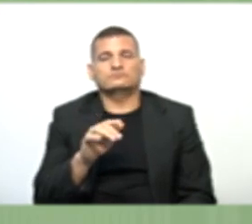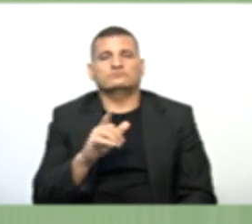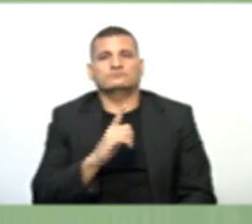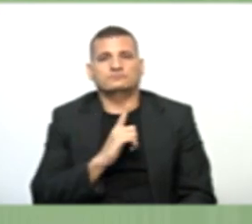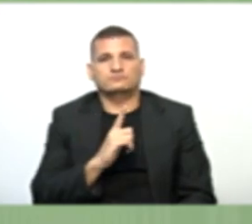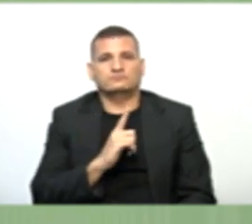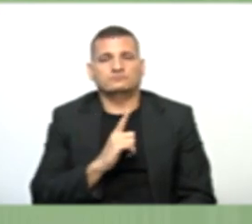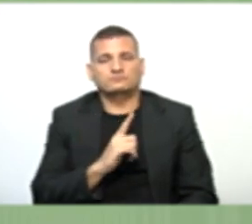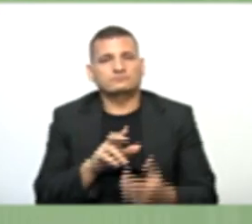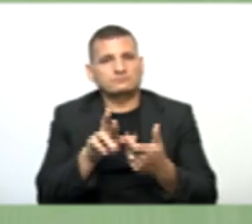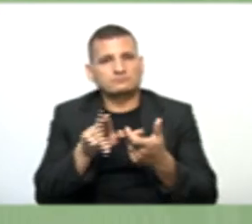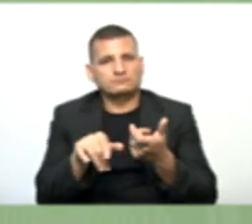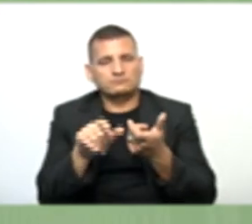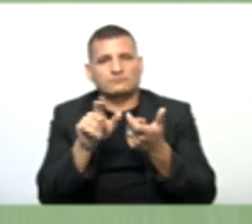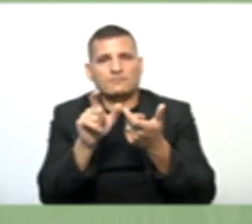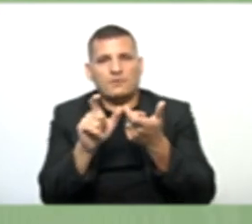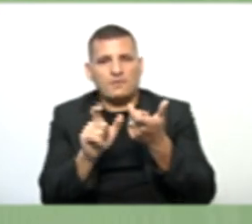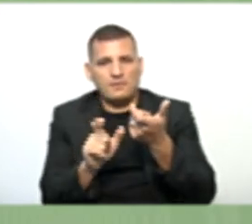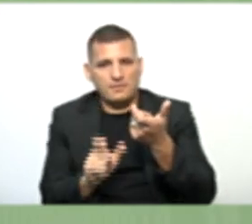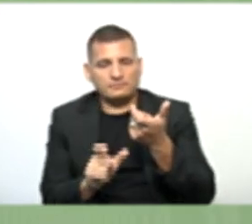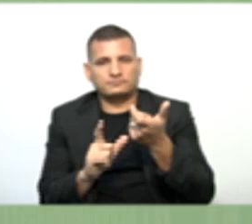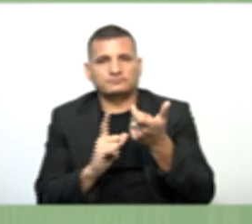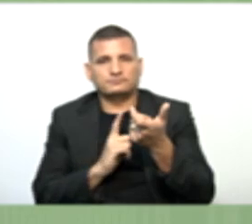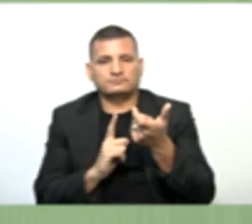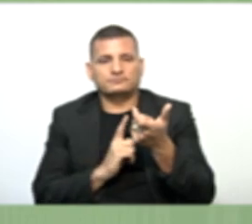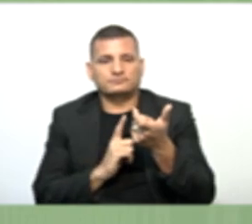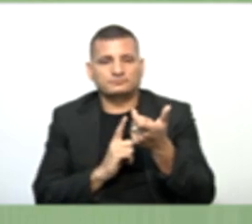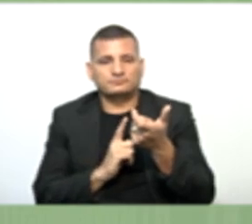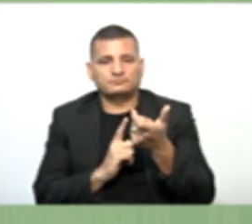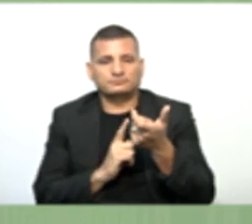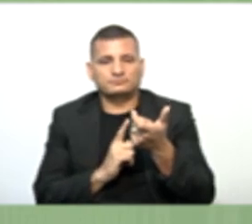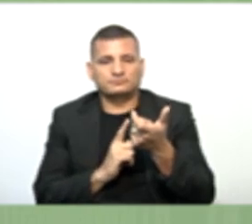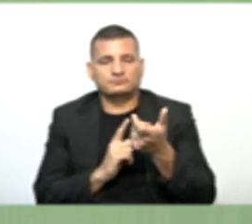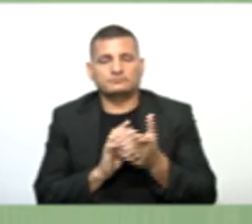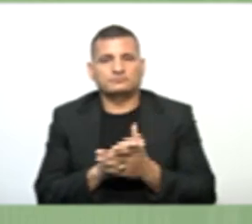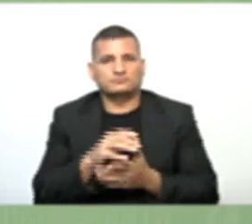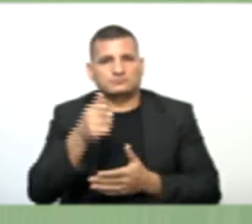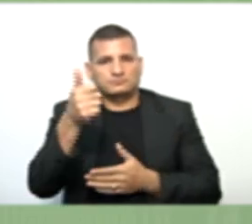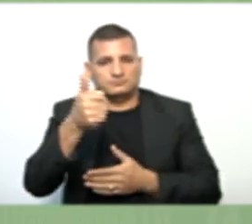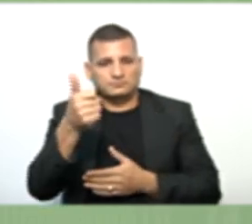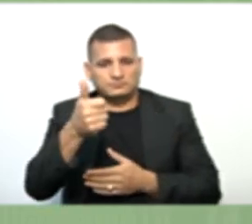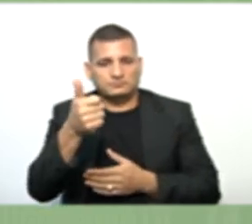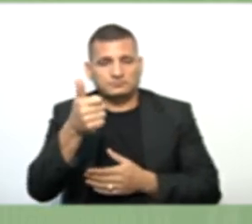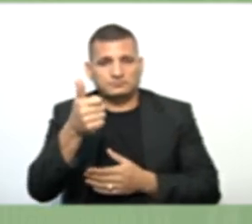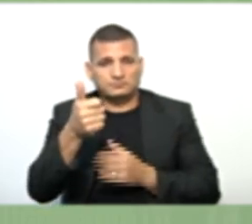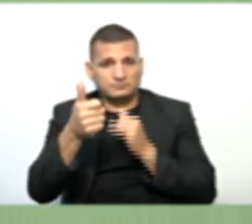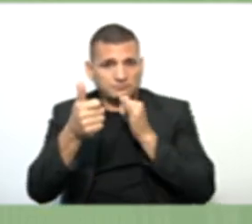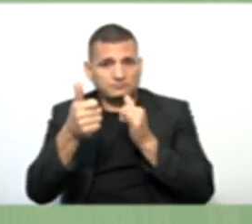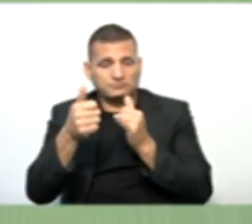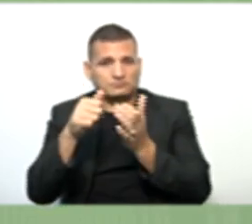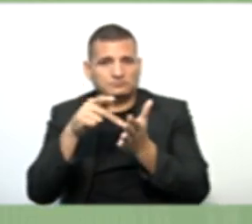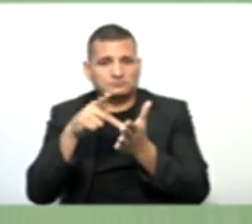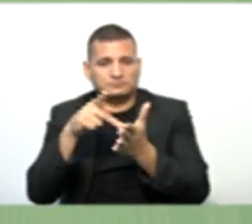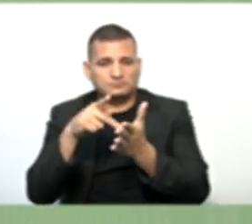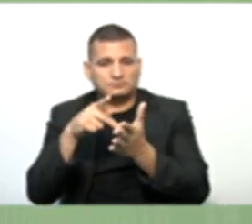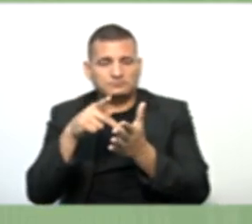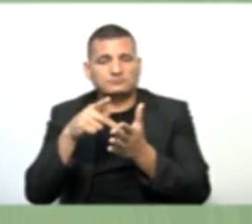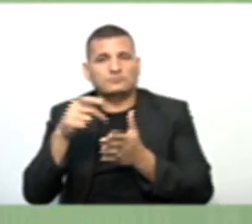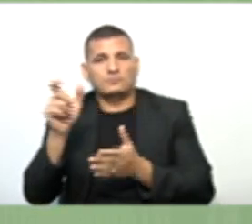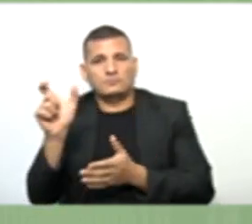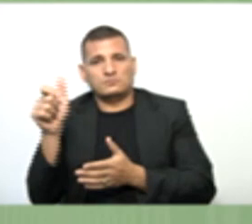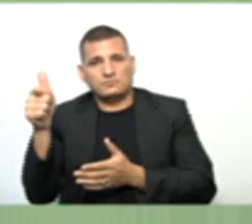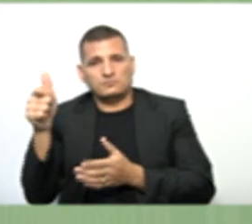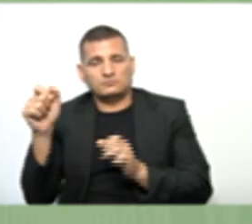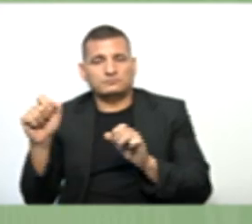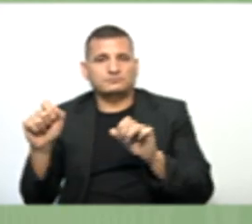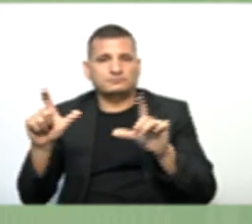condição, né? Então, aqui eu tenho a condição 1. Se essa condição 1 é verdadeira, o comando 1 é executado e